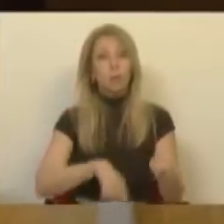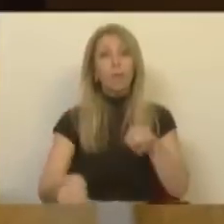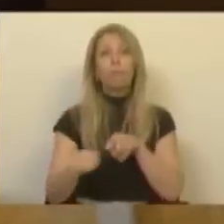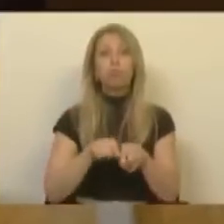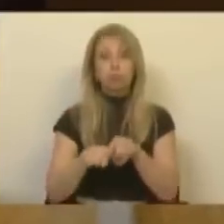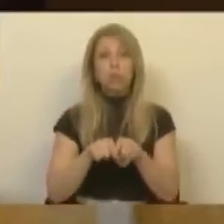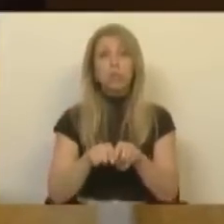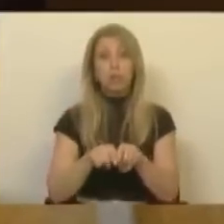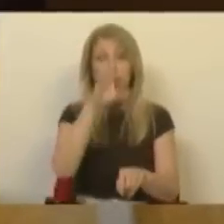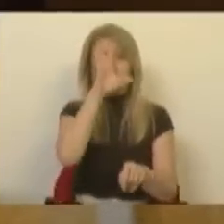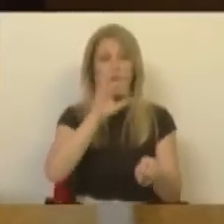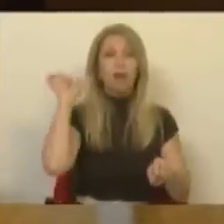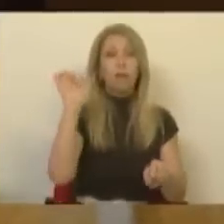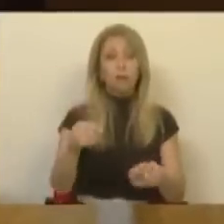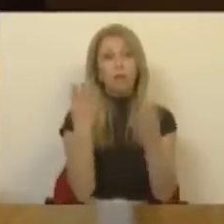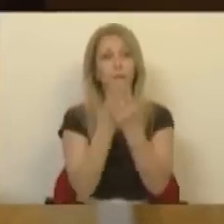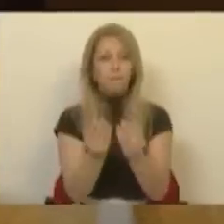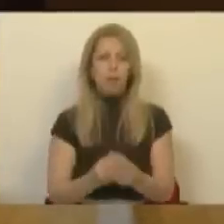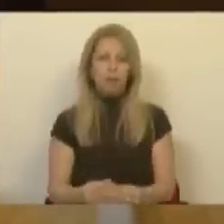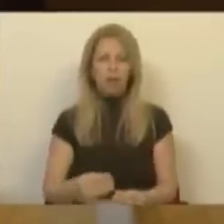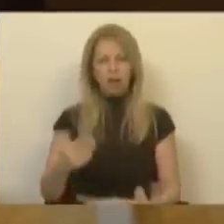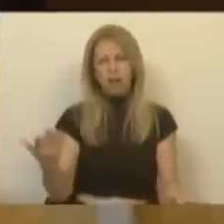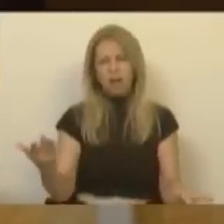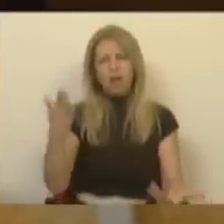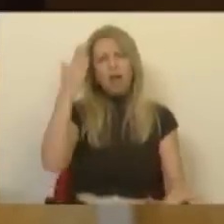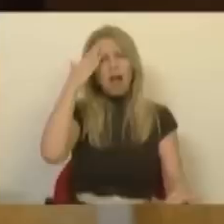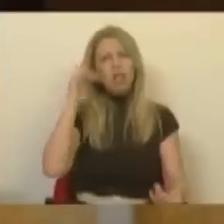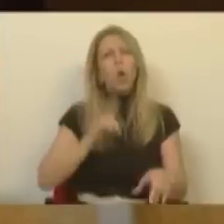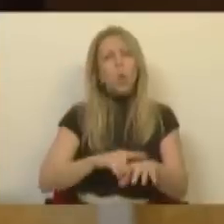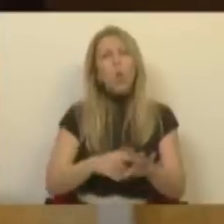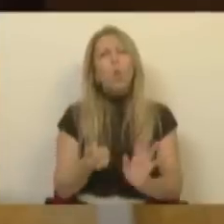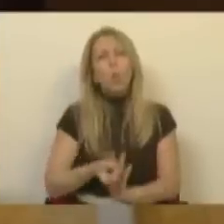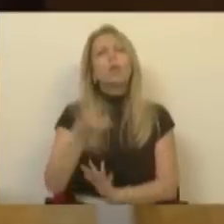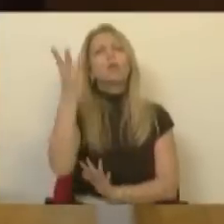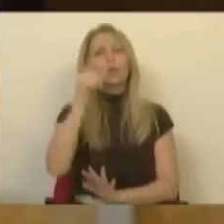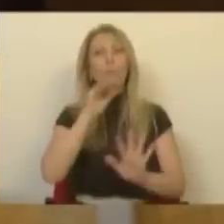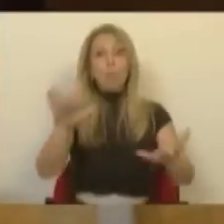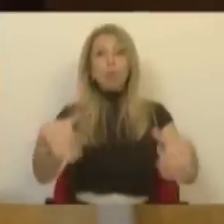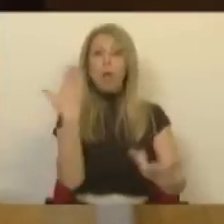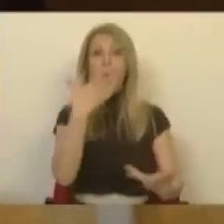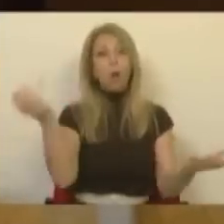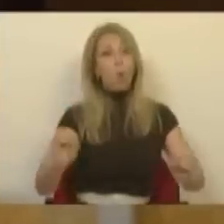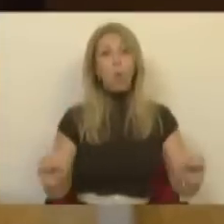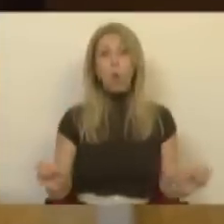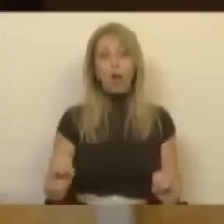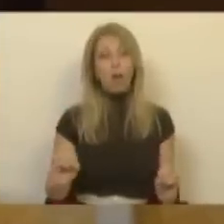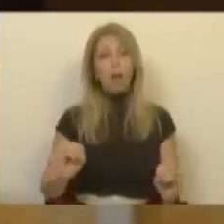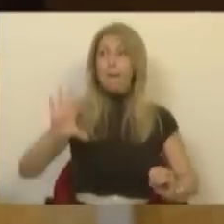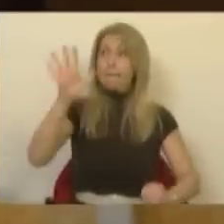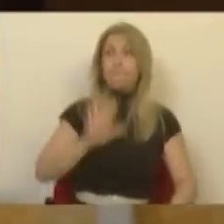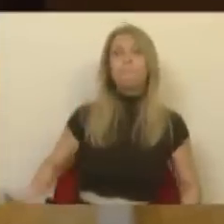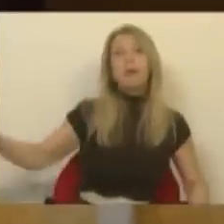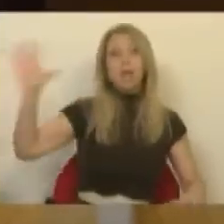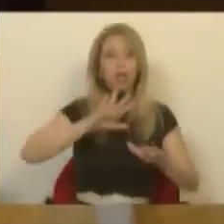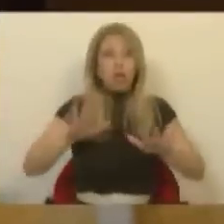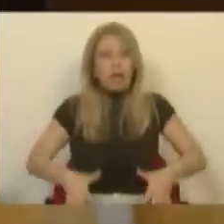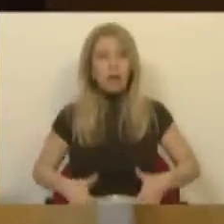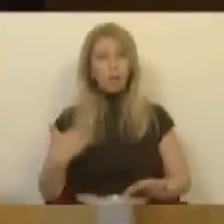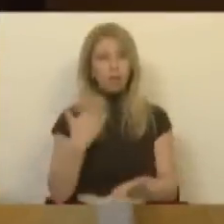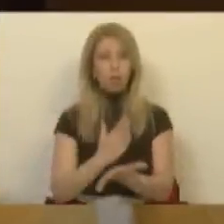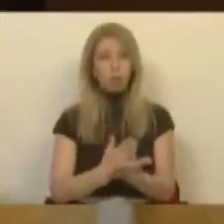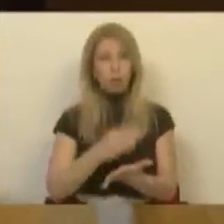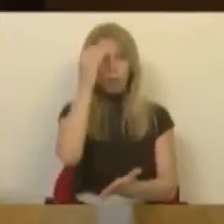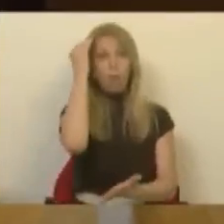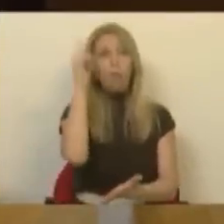indústria não sei quanto tempo acha que podemos ficar sem aulas no país todo quanto tempo podemos mais aguentar de greves nas escolas e de professores da manifestar e se